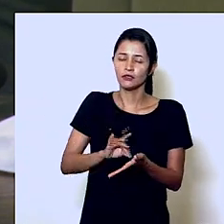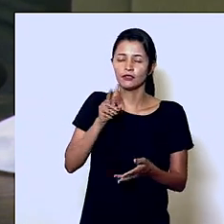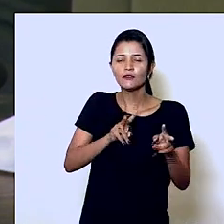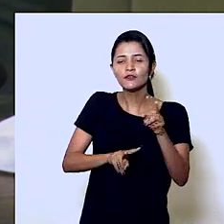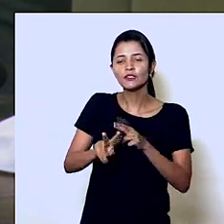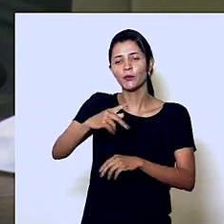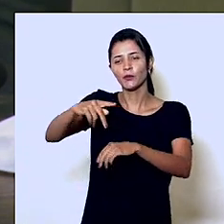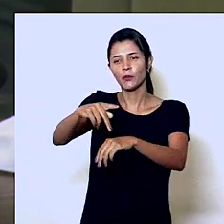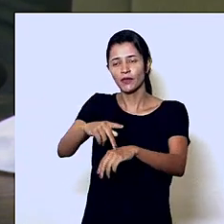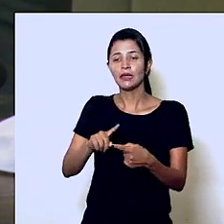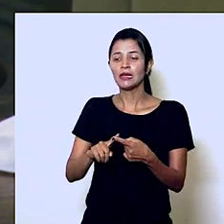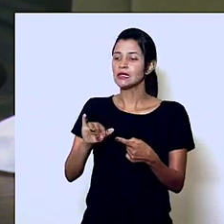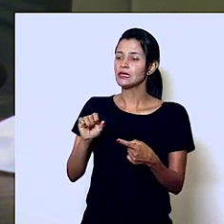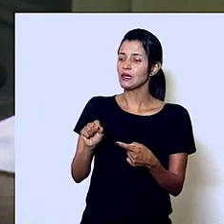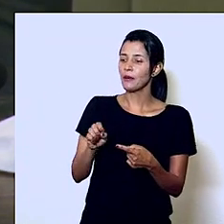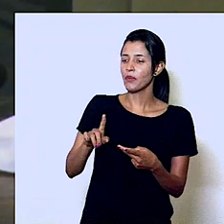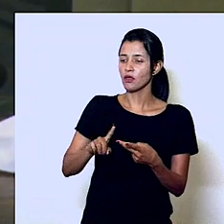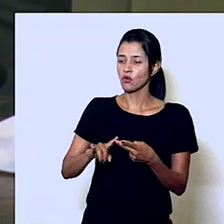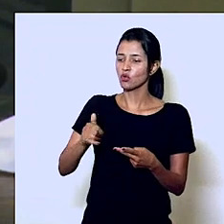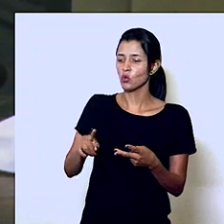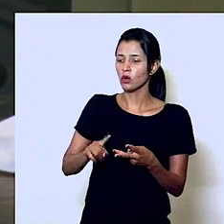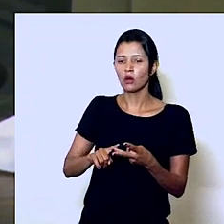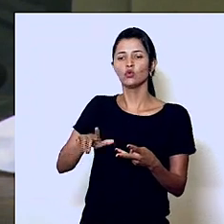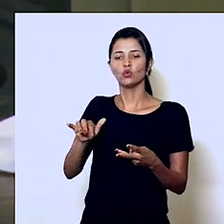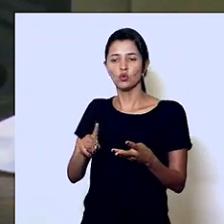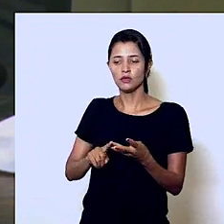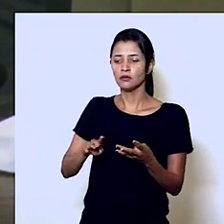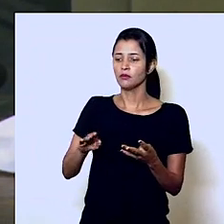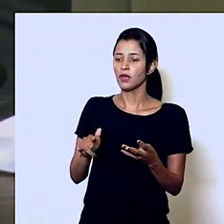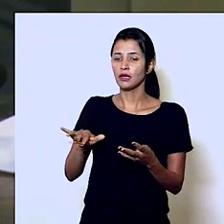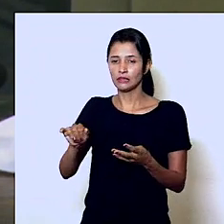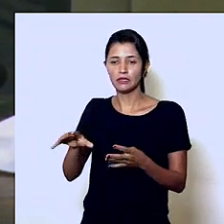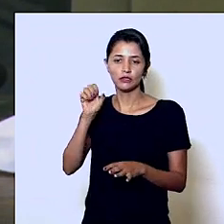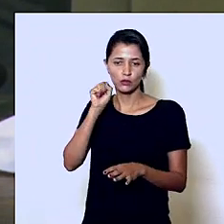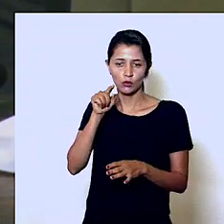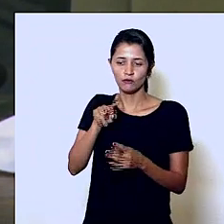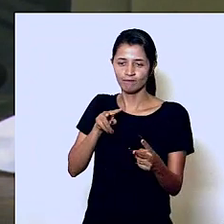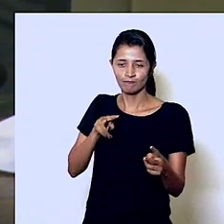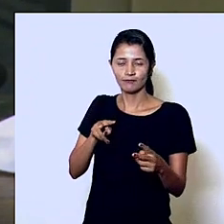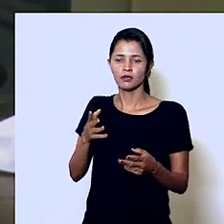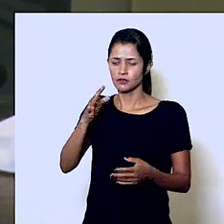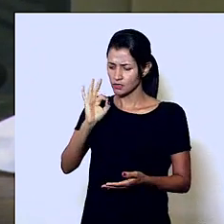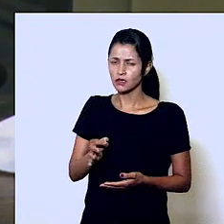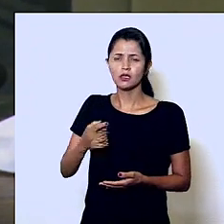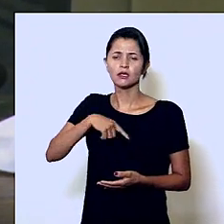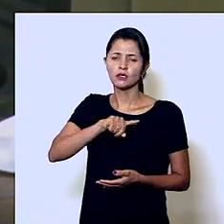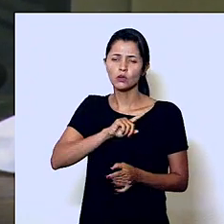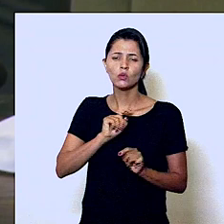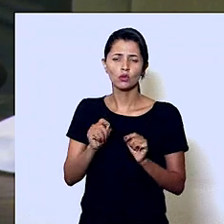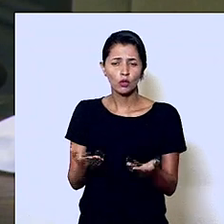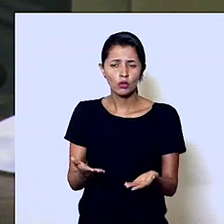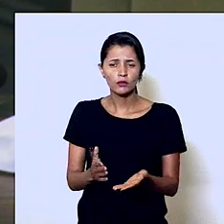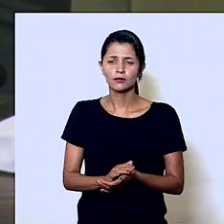Pedro, Luiz Antônio e Beatriz, que nos ouve, tenham certeza de que nós, servidores como